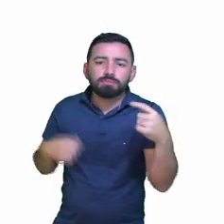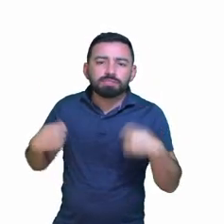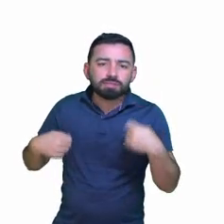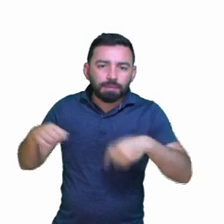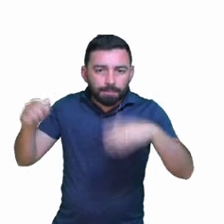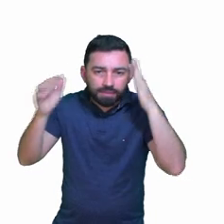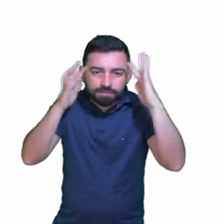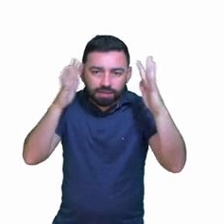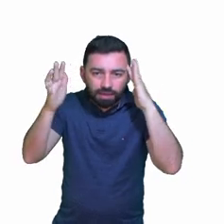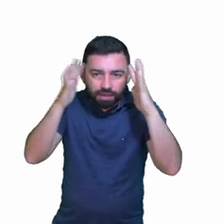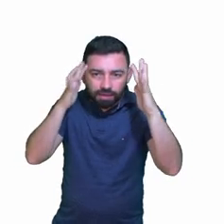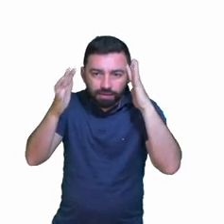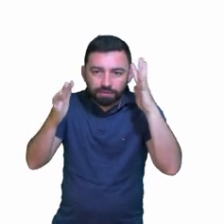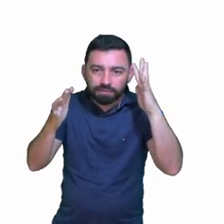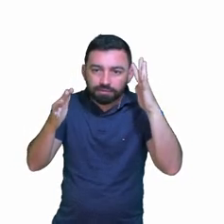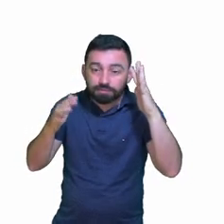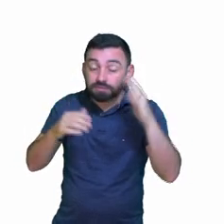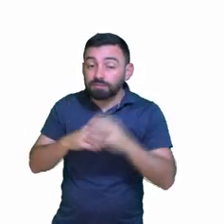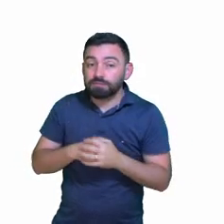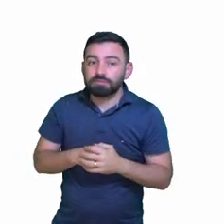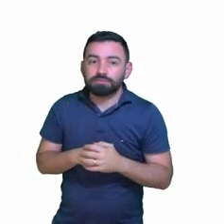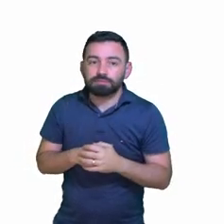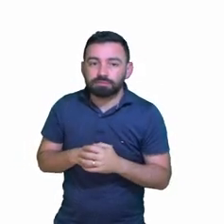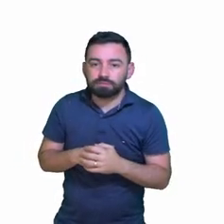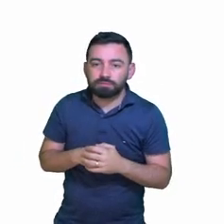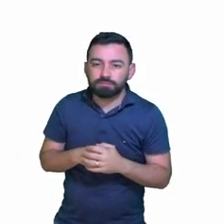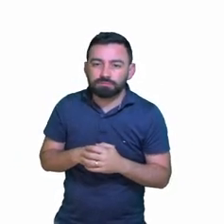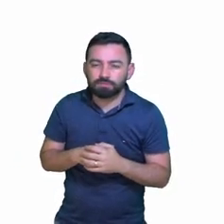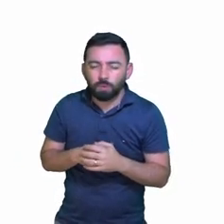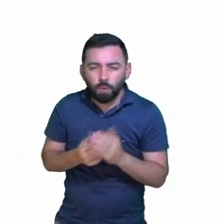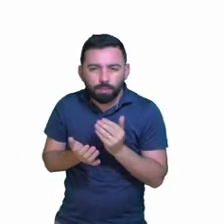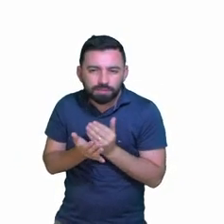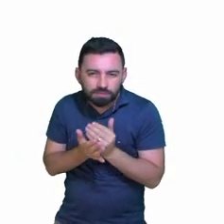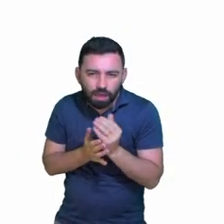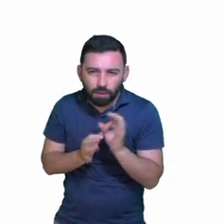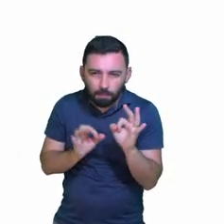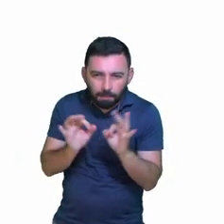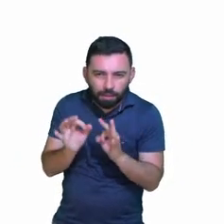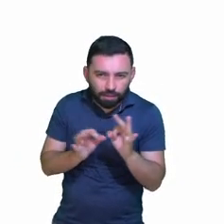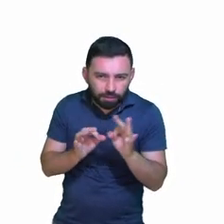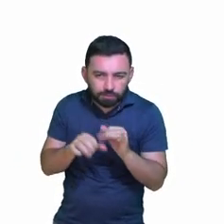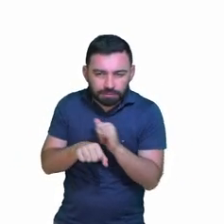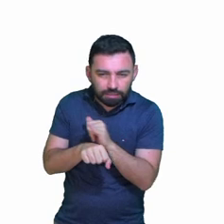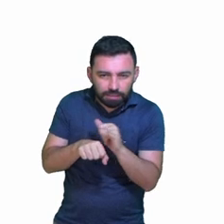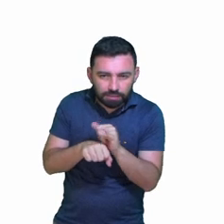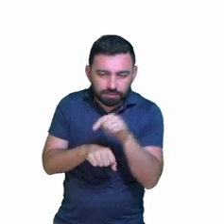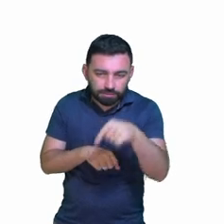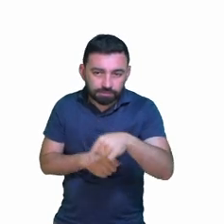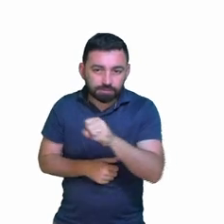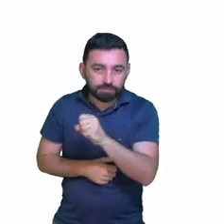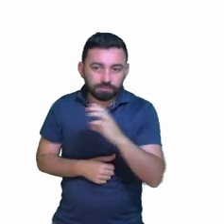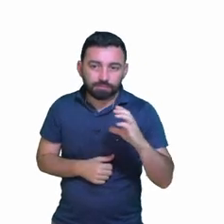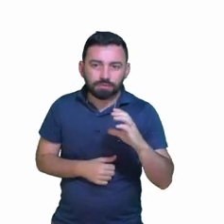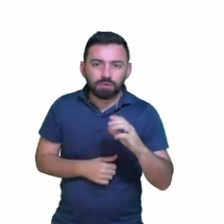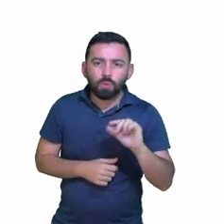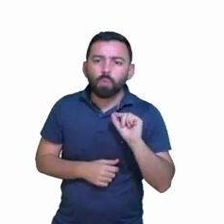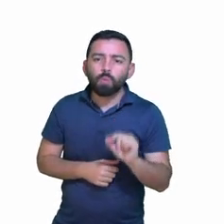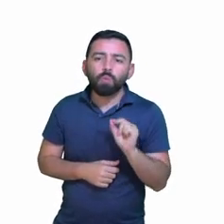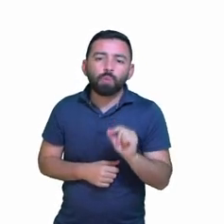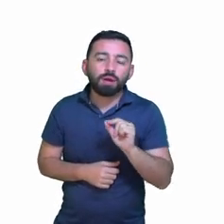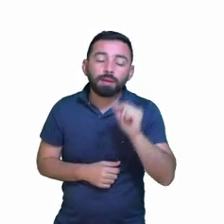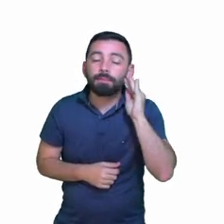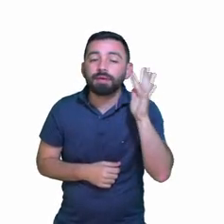pensar quando vocês estiverem desenhando esse plano de vocês aqui para Santa Catarina né O que que vocês precisam